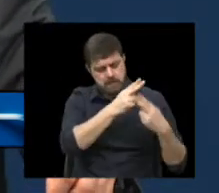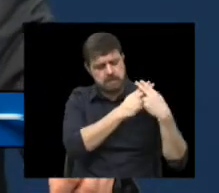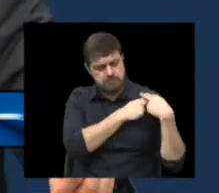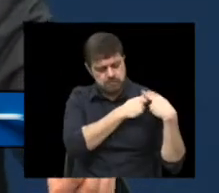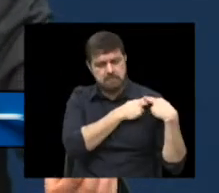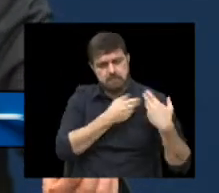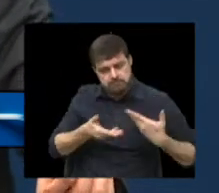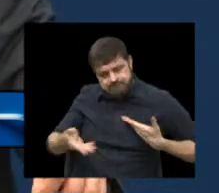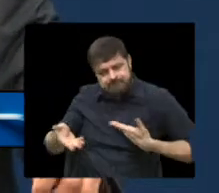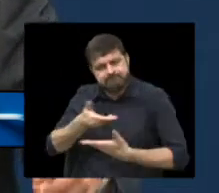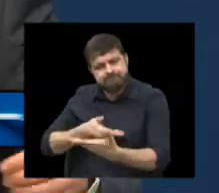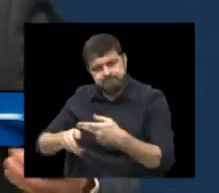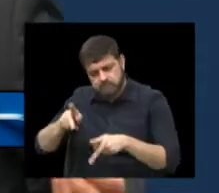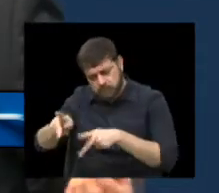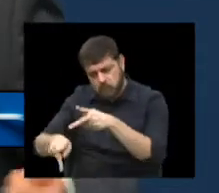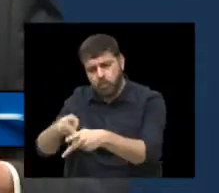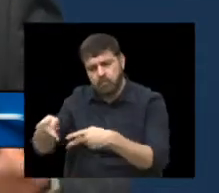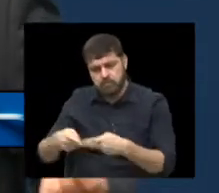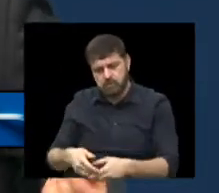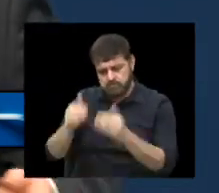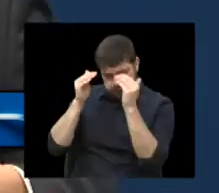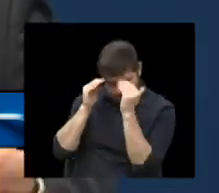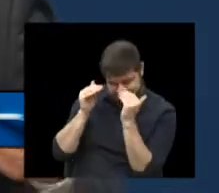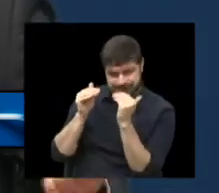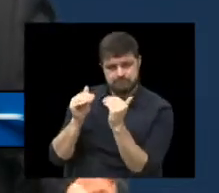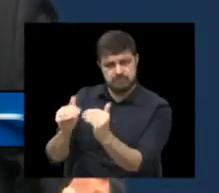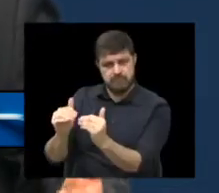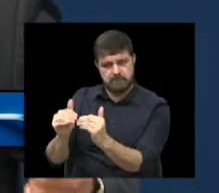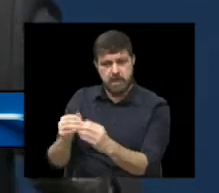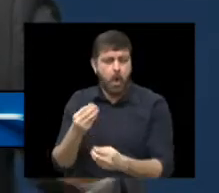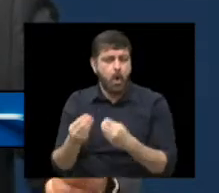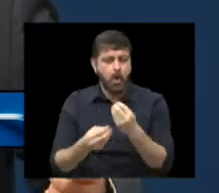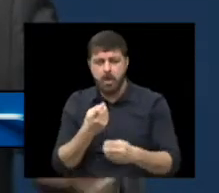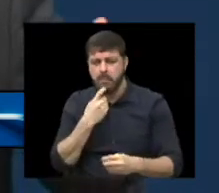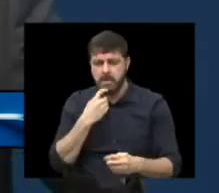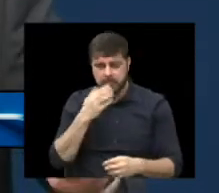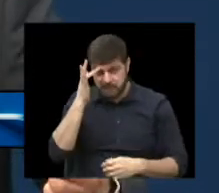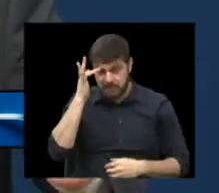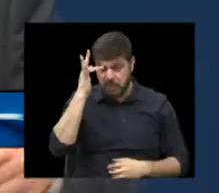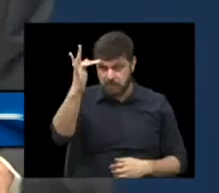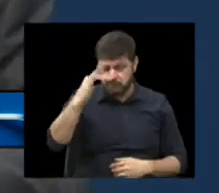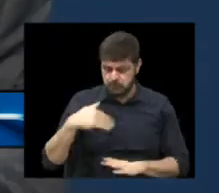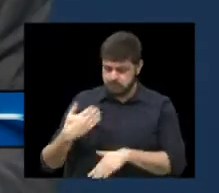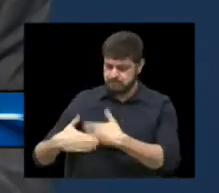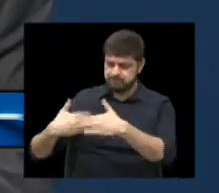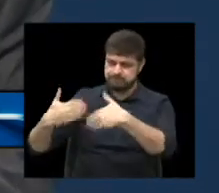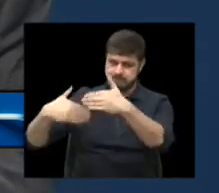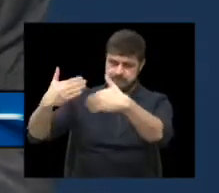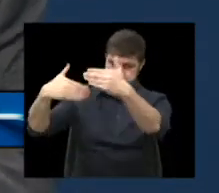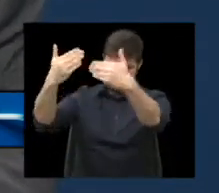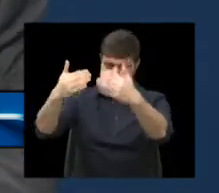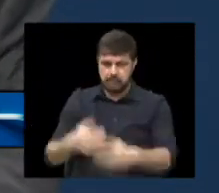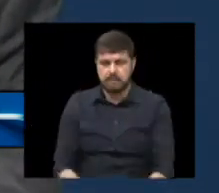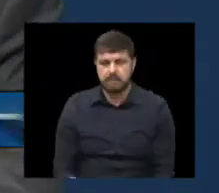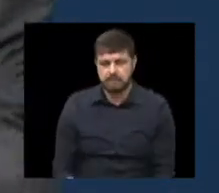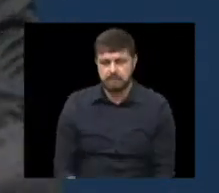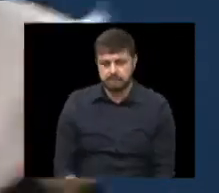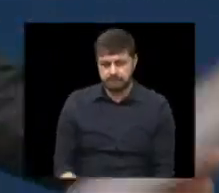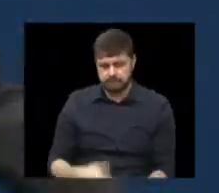garantir um plano diretor que vai respeitar os pressupostos do desenvolvimento justo, sustentável para a cidade de Campinas. Muito